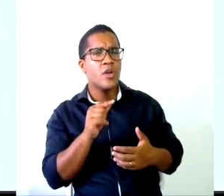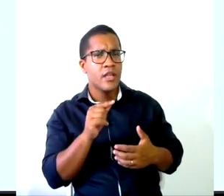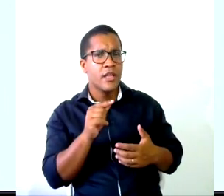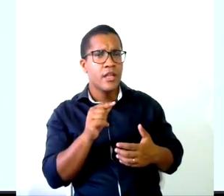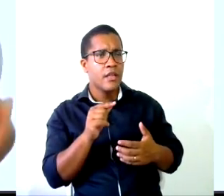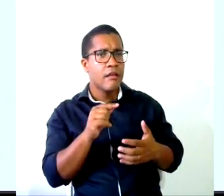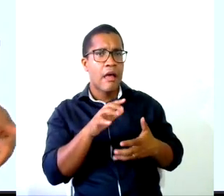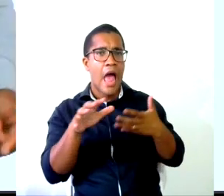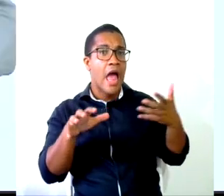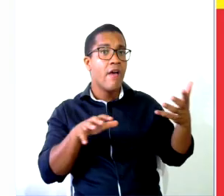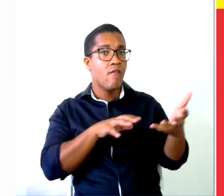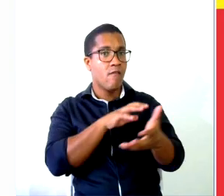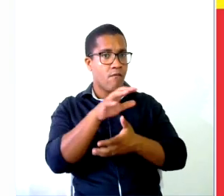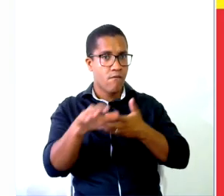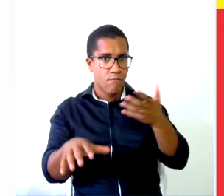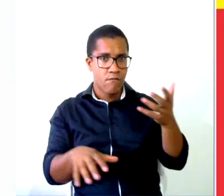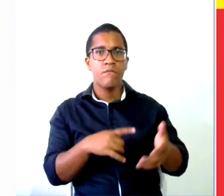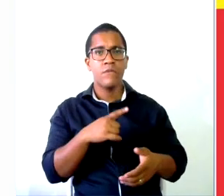quê? As